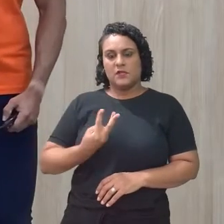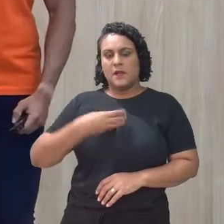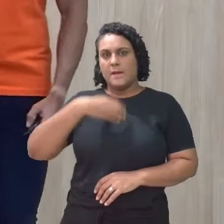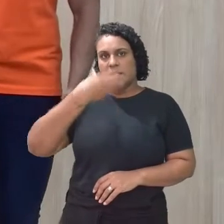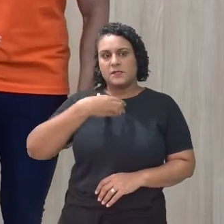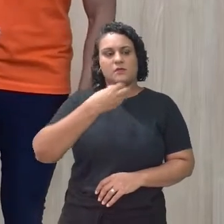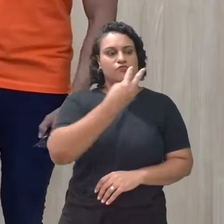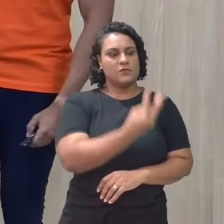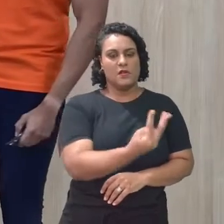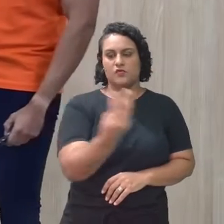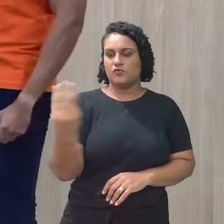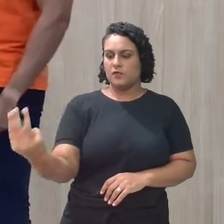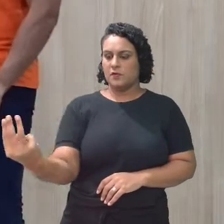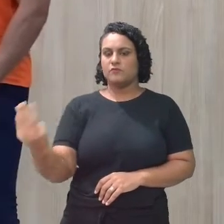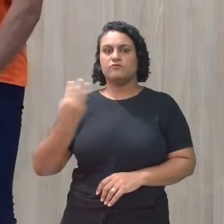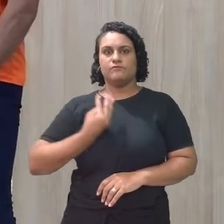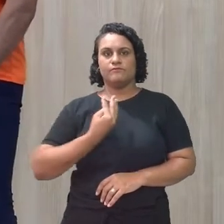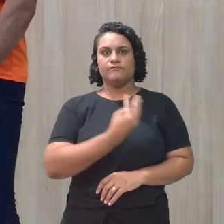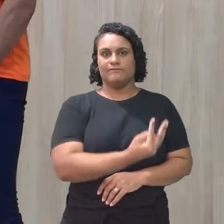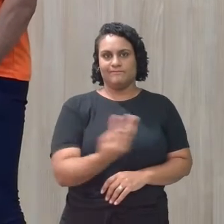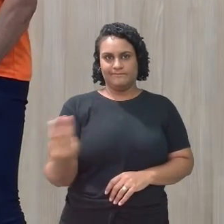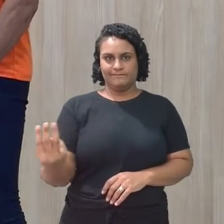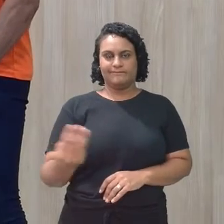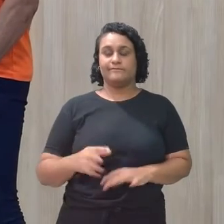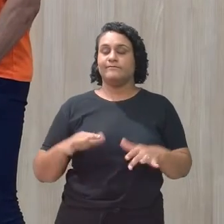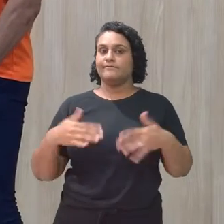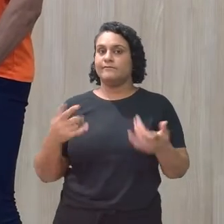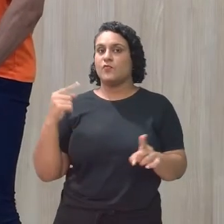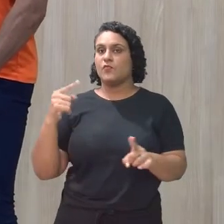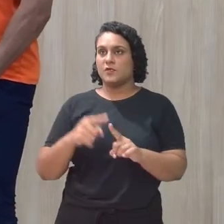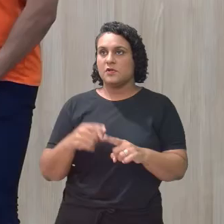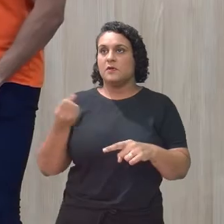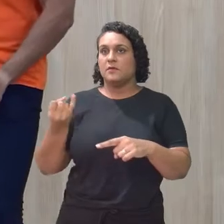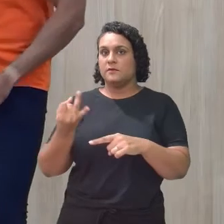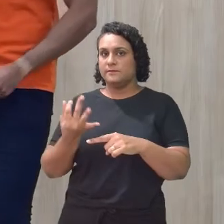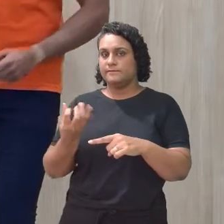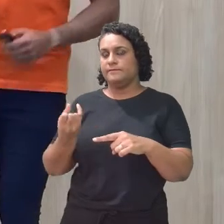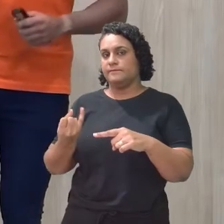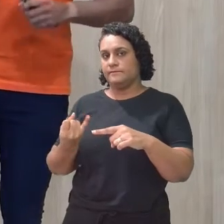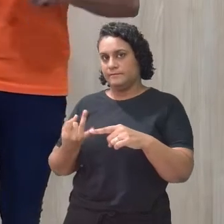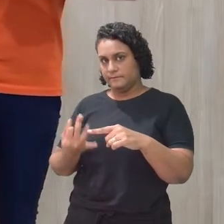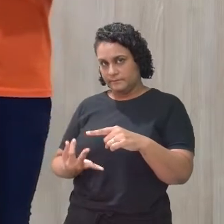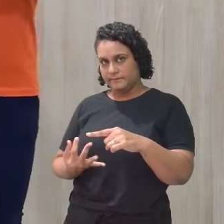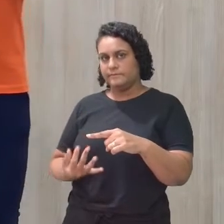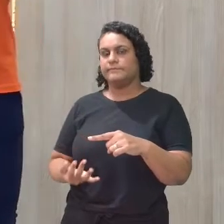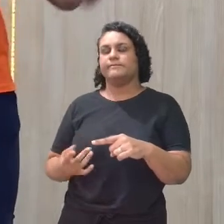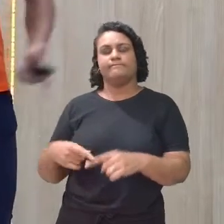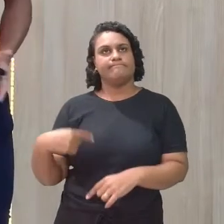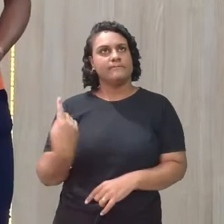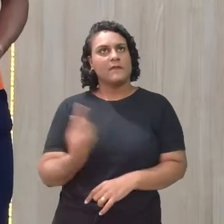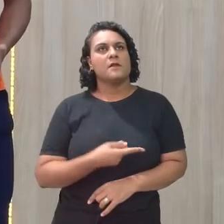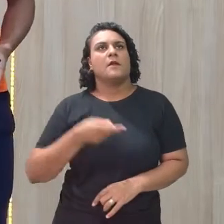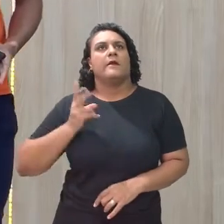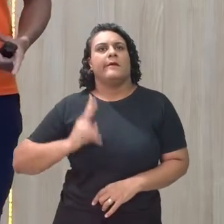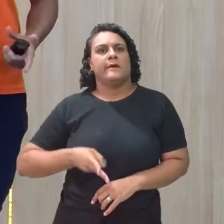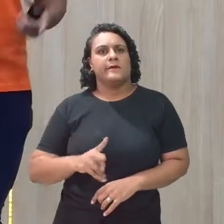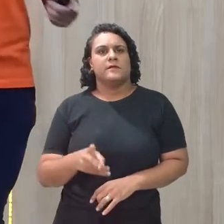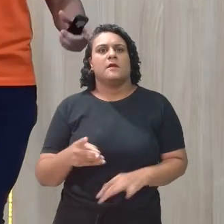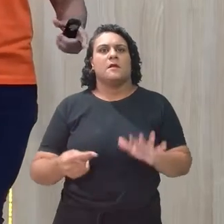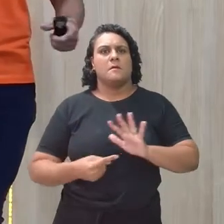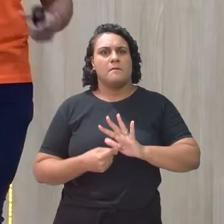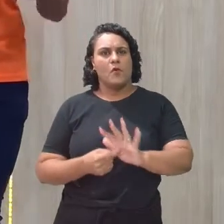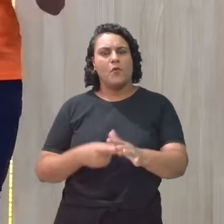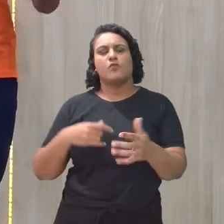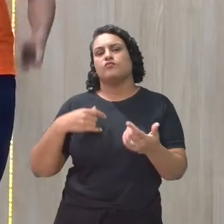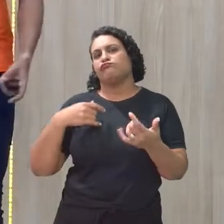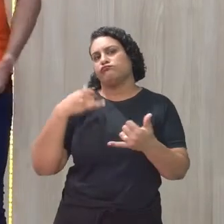3 maçãs, certo? Então, a ideia do número fracionário, a gente sempre traz essa questão do